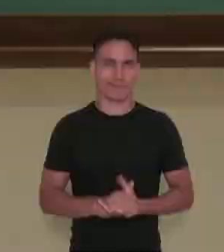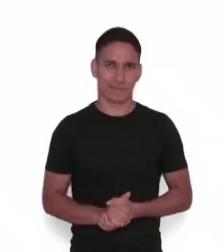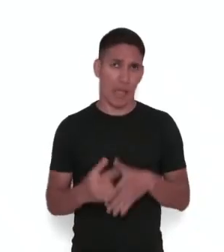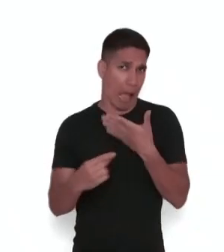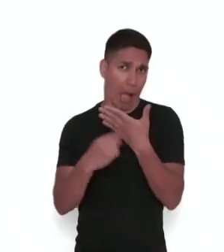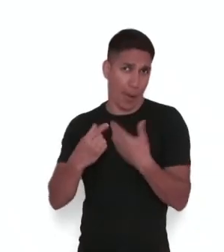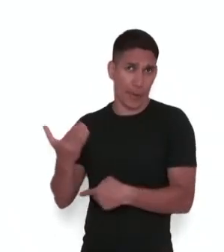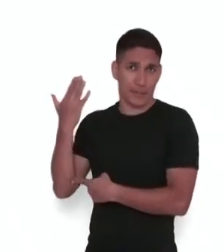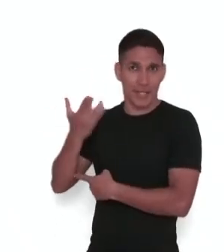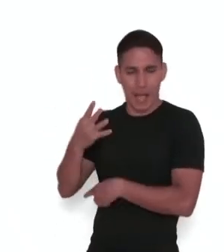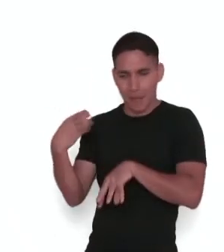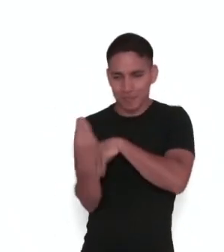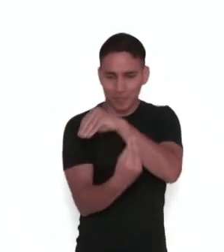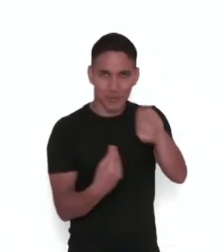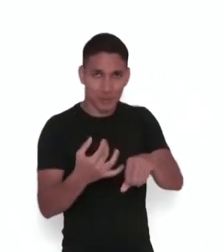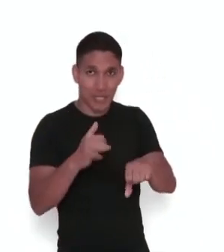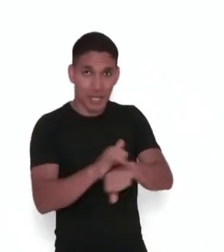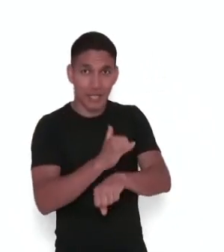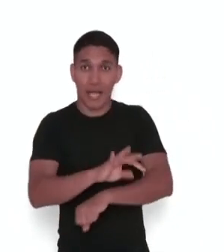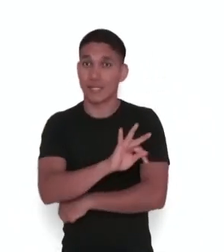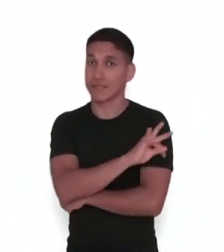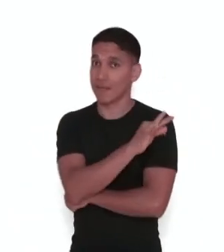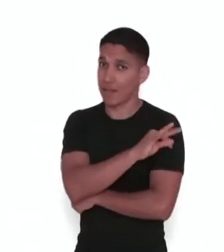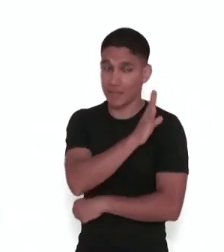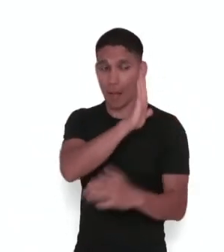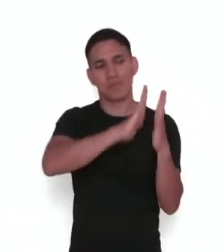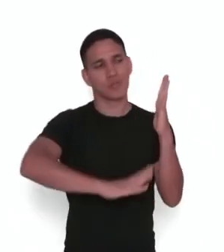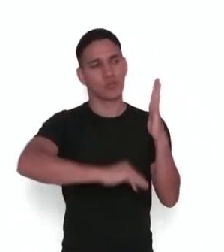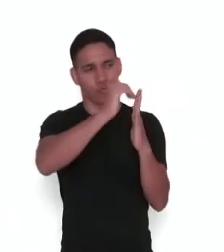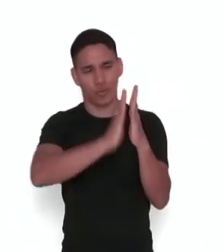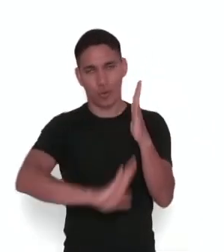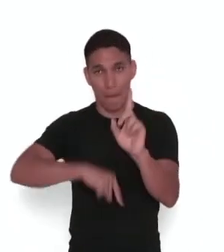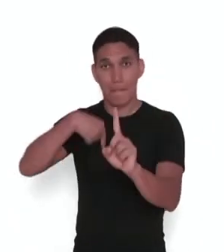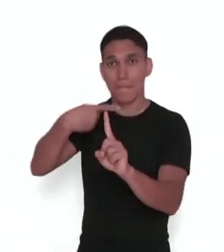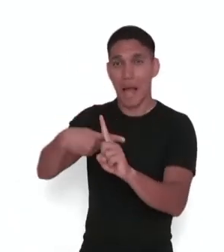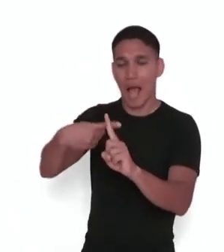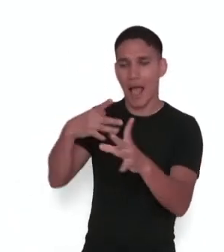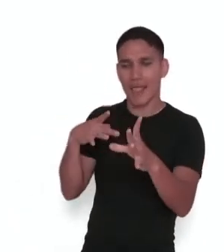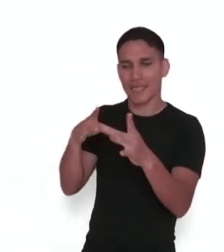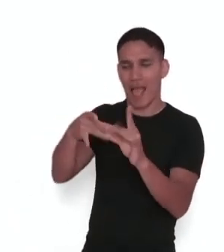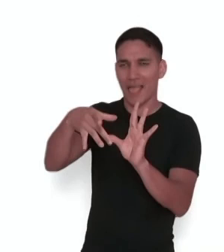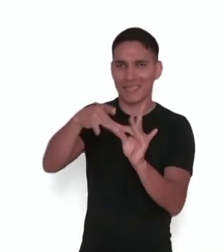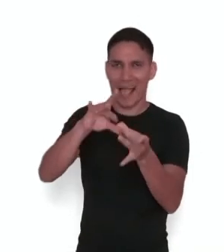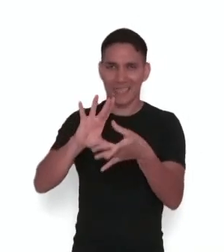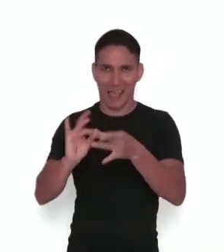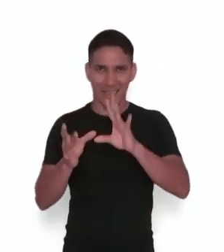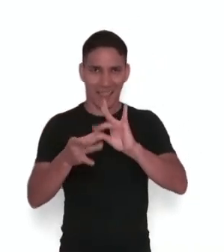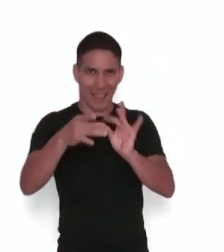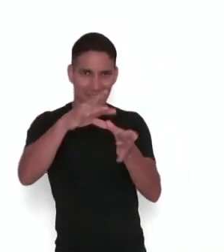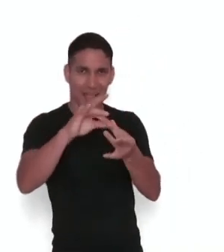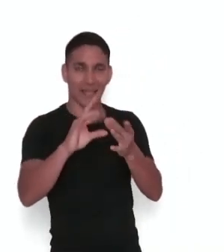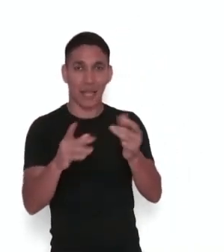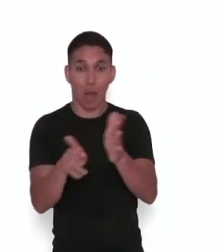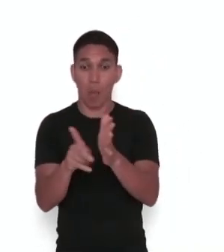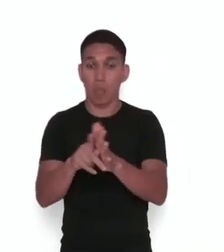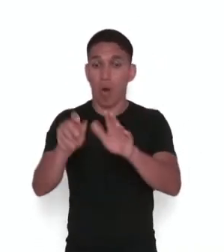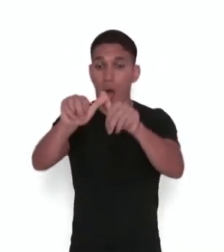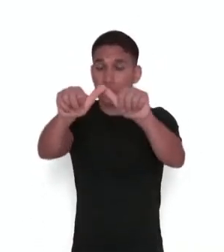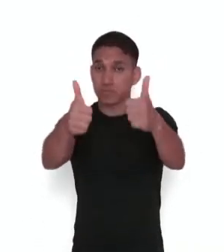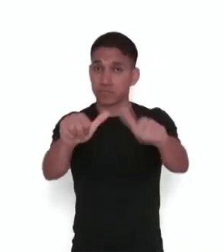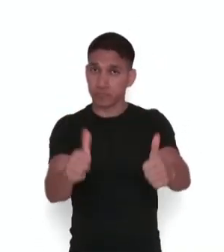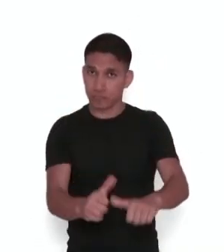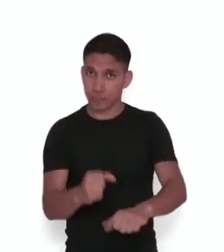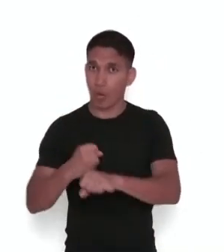Hatta mistura técnicas de pintura com as de modelagem, usa processos de colagem de retalhos sobre a parte